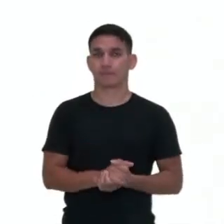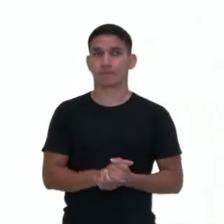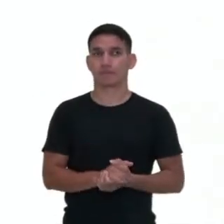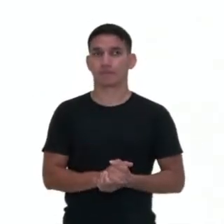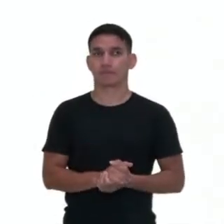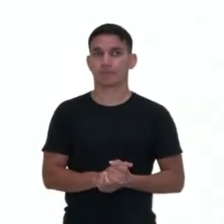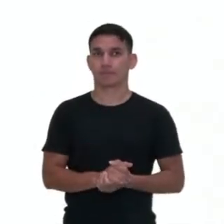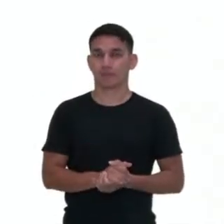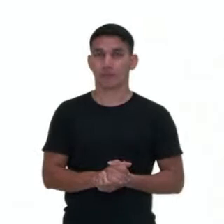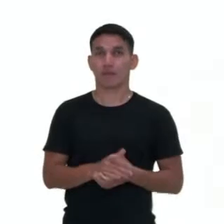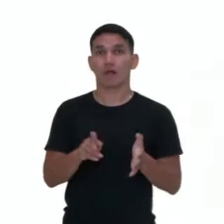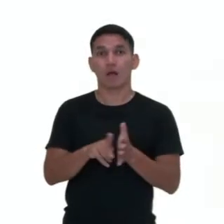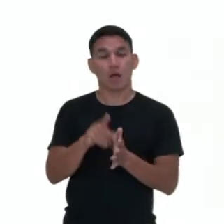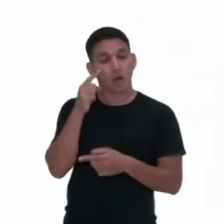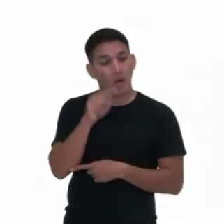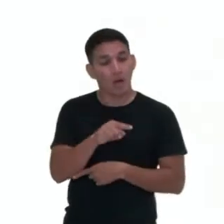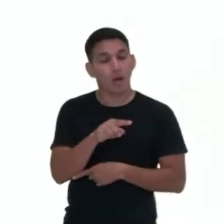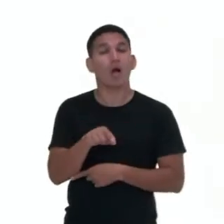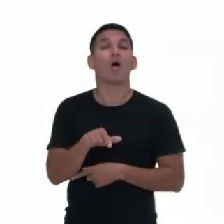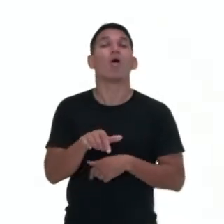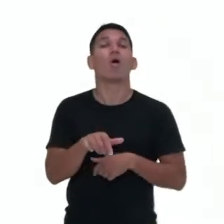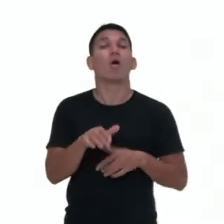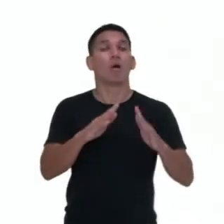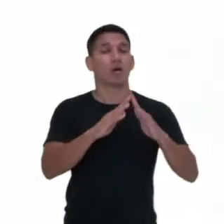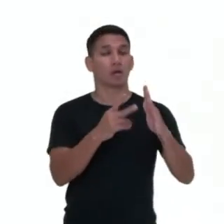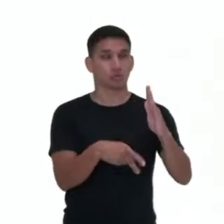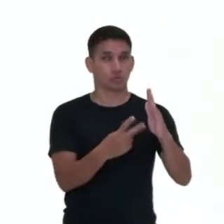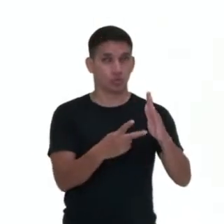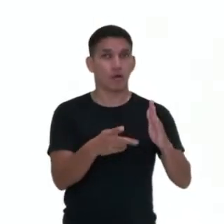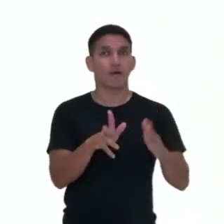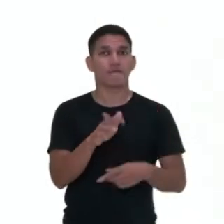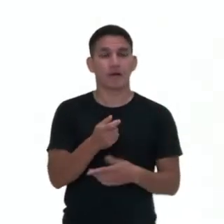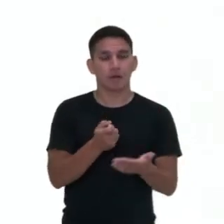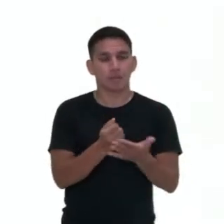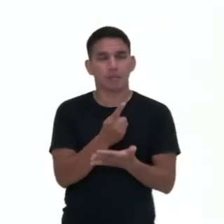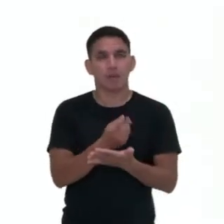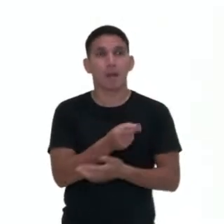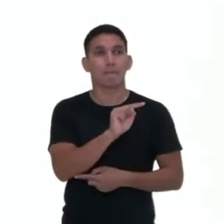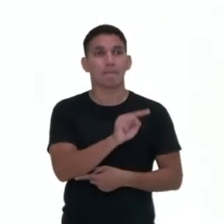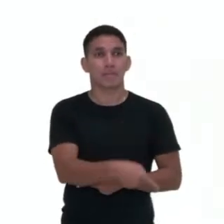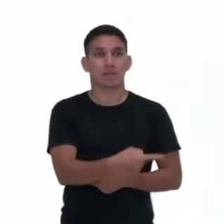abrigo, do abrigo 2, no supermercado 1, eu vou gastar R$